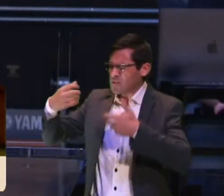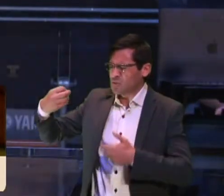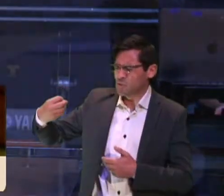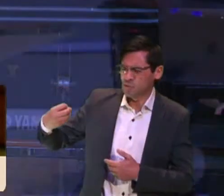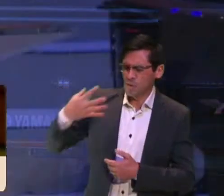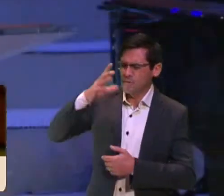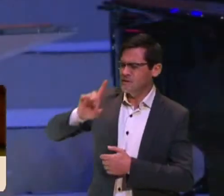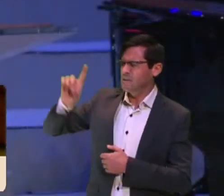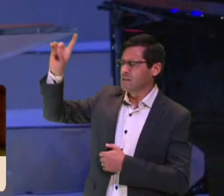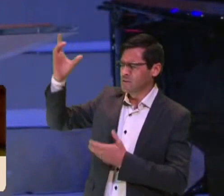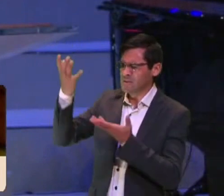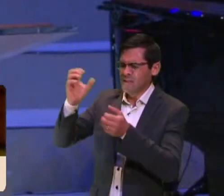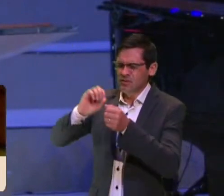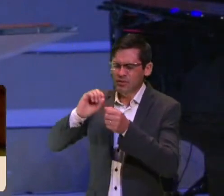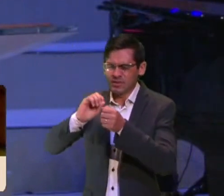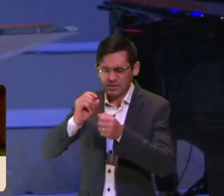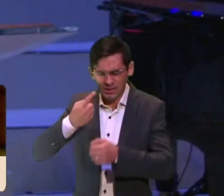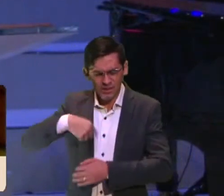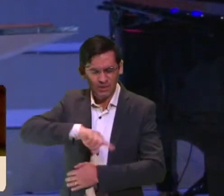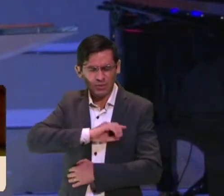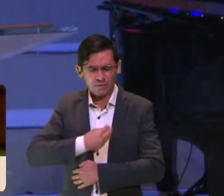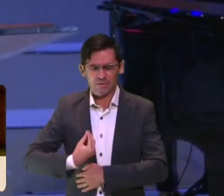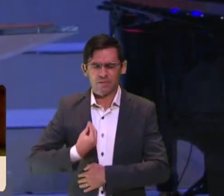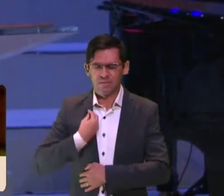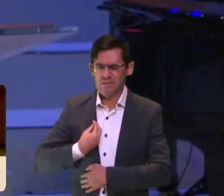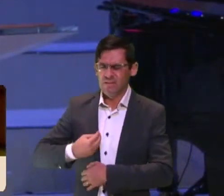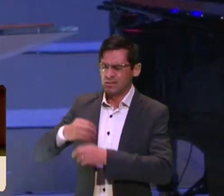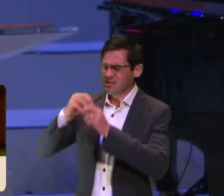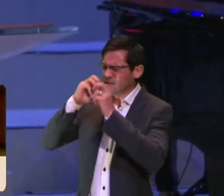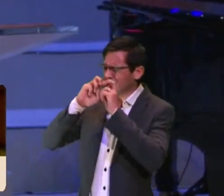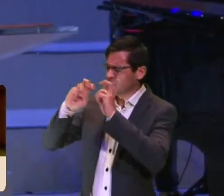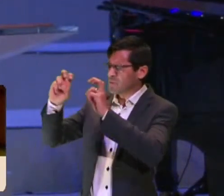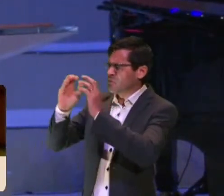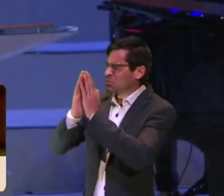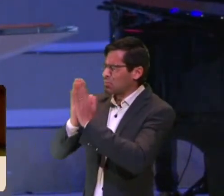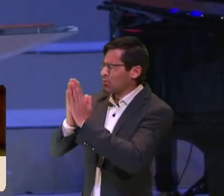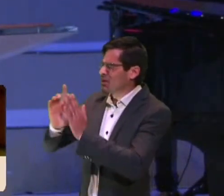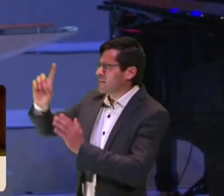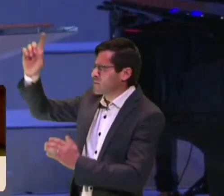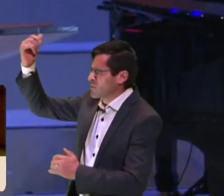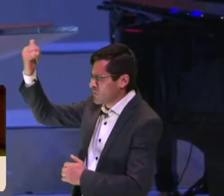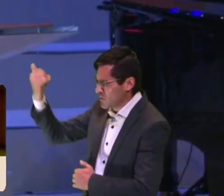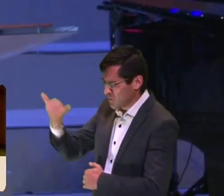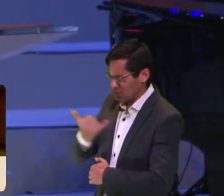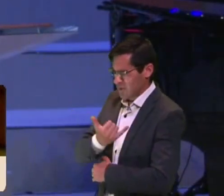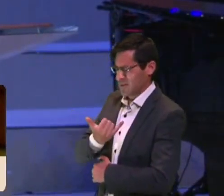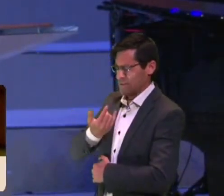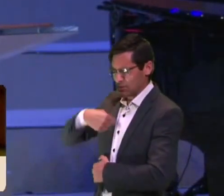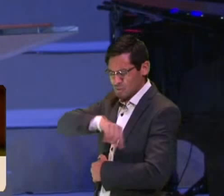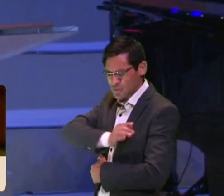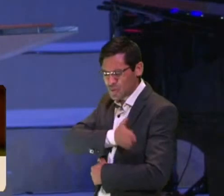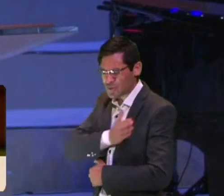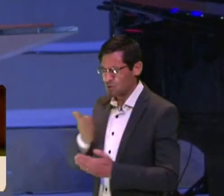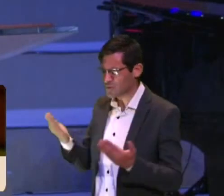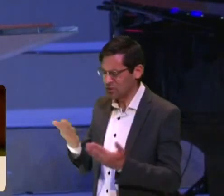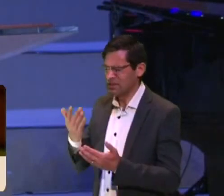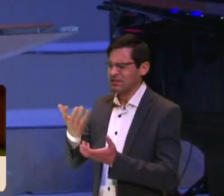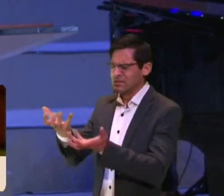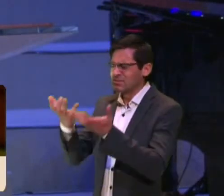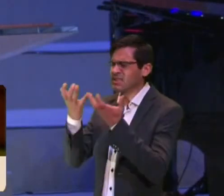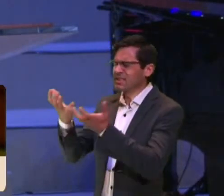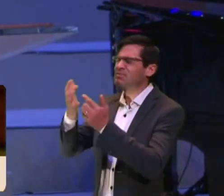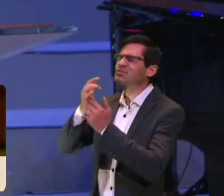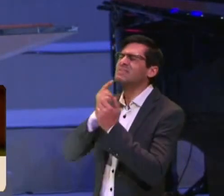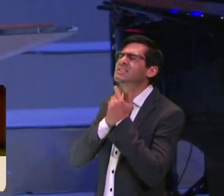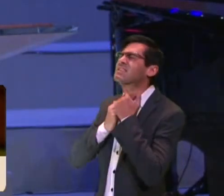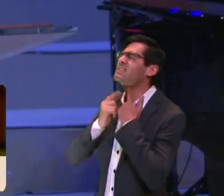quer fazer em nosso meio. Nós clamamos assim: fala conosco hoje, Pai, como desejamos